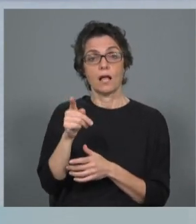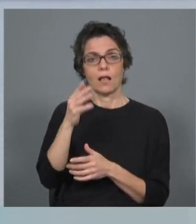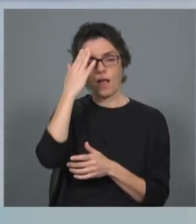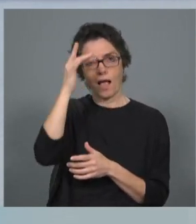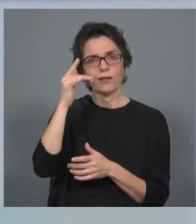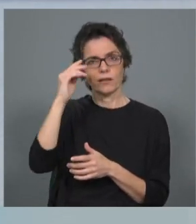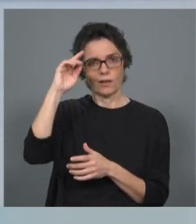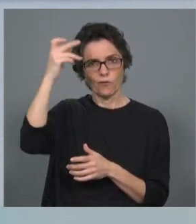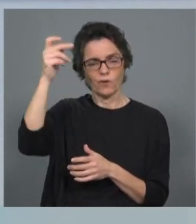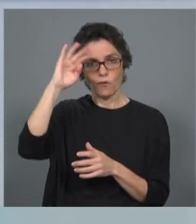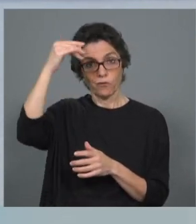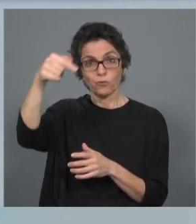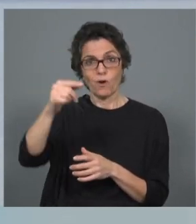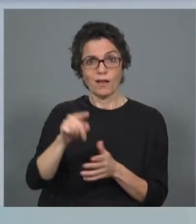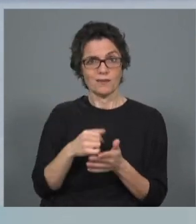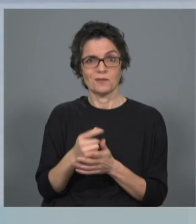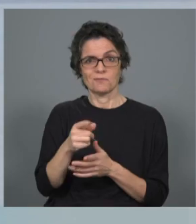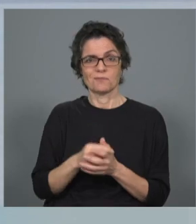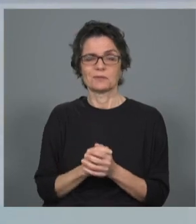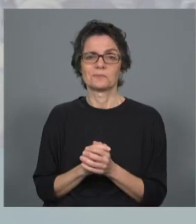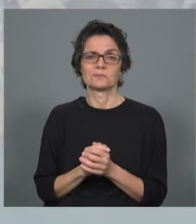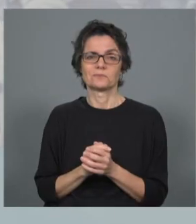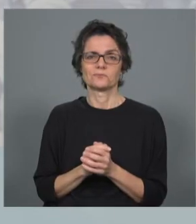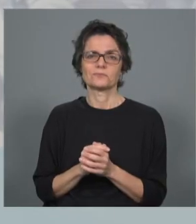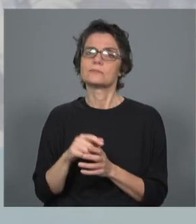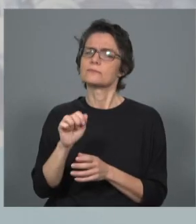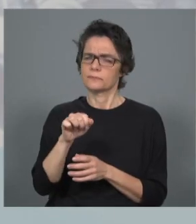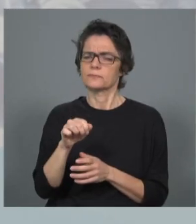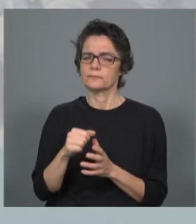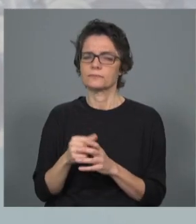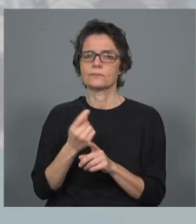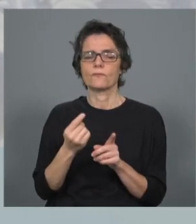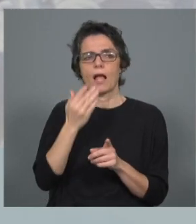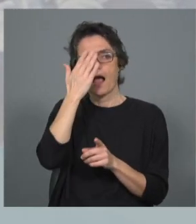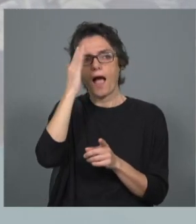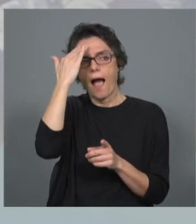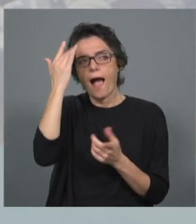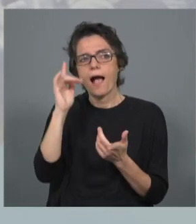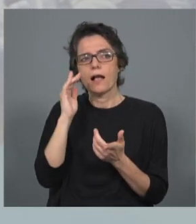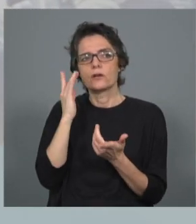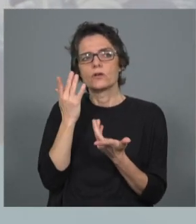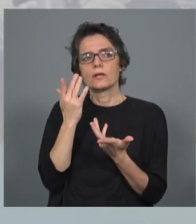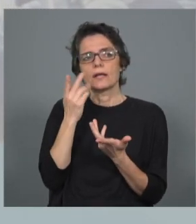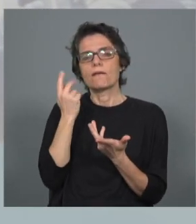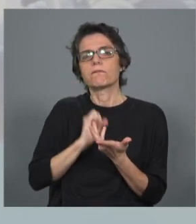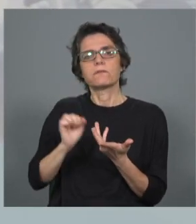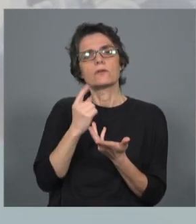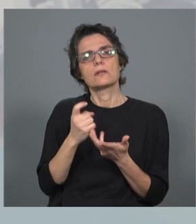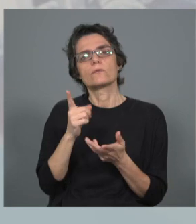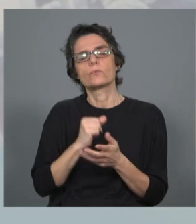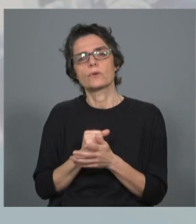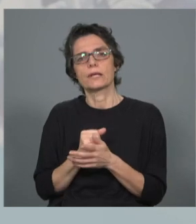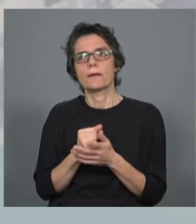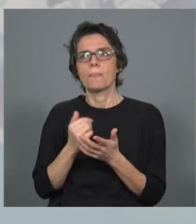passado. Entende também assim o livro e as bibliotecas? Sim, certamente, porque me parece que a nossa vida precisa de se alimentar